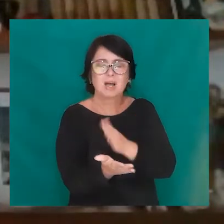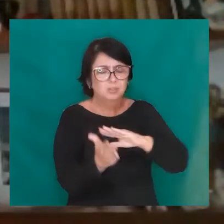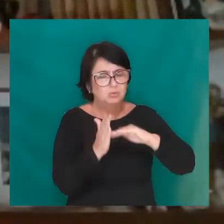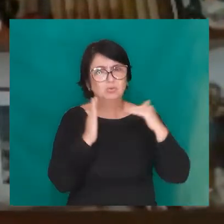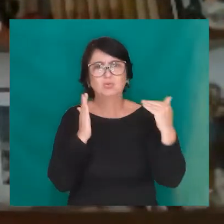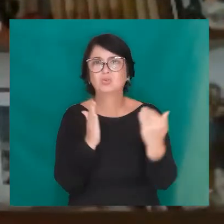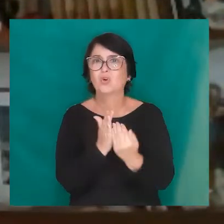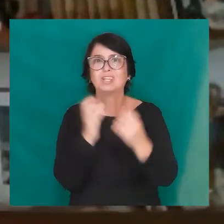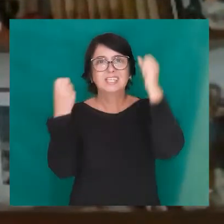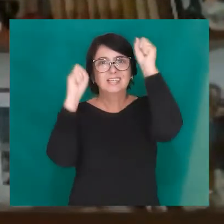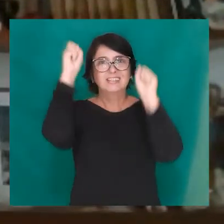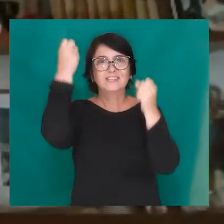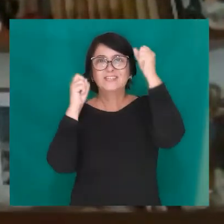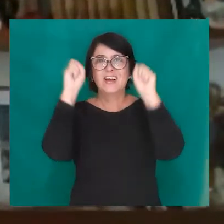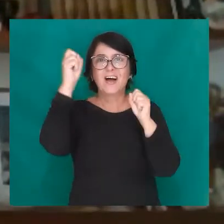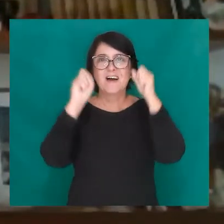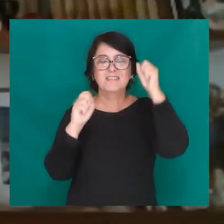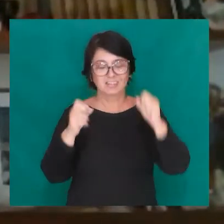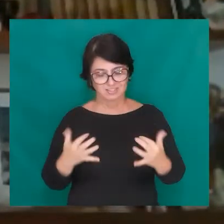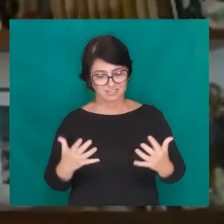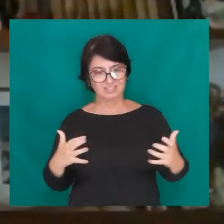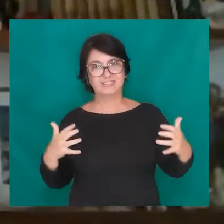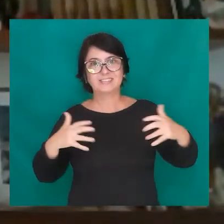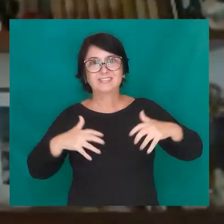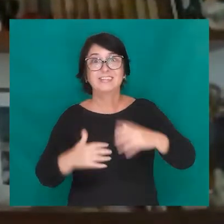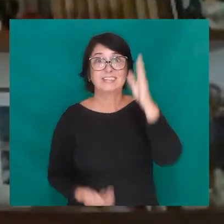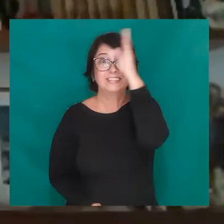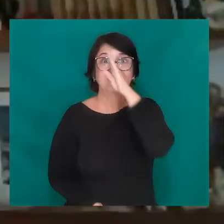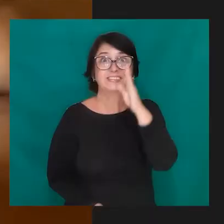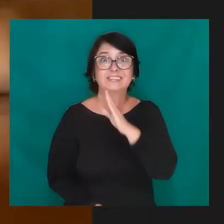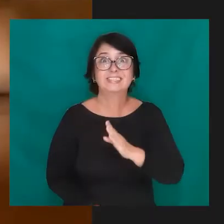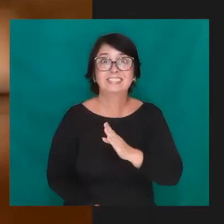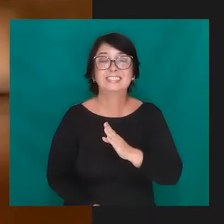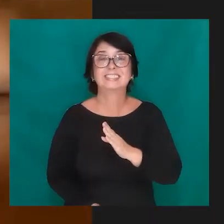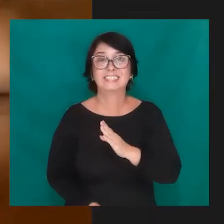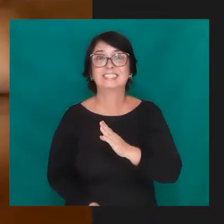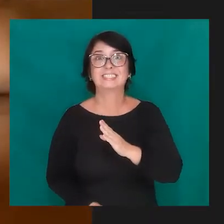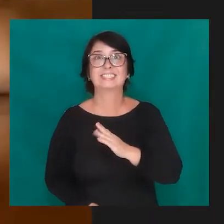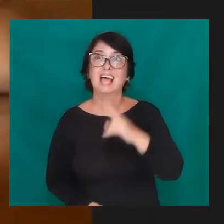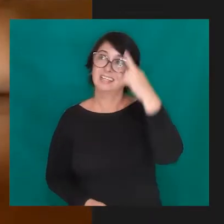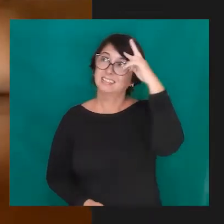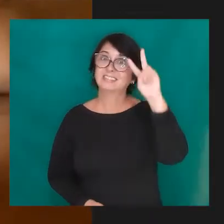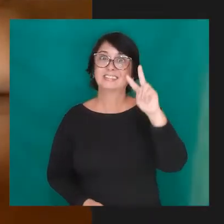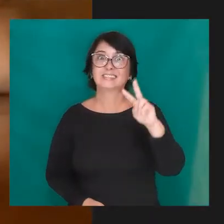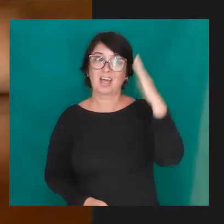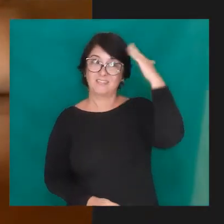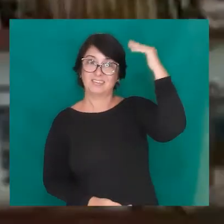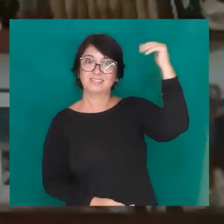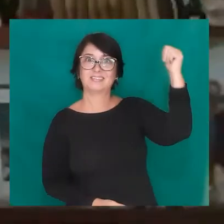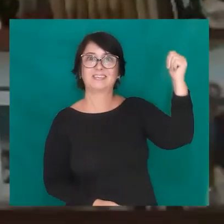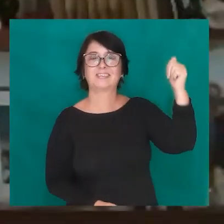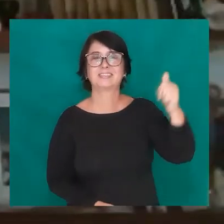as fábricas de acordeões que ele tinha tido contato aqui do Brasil, naquela época. Eu me lembro, quer dizer, a mais famosa